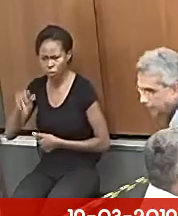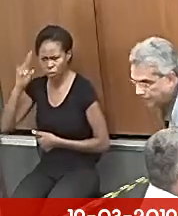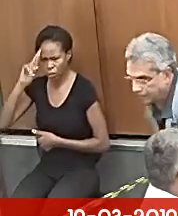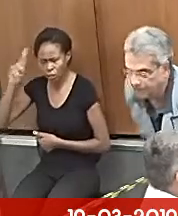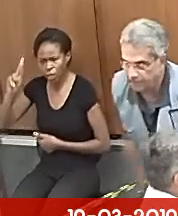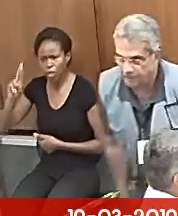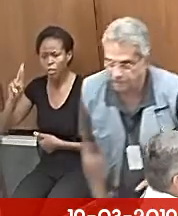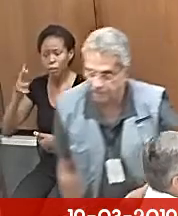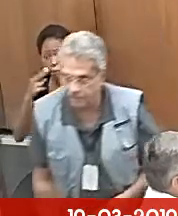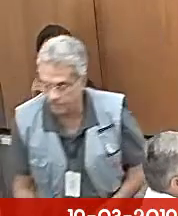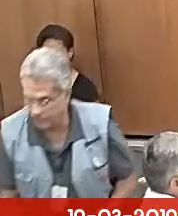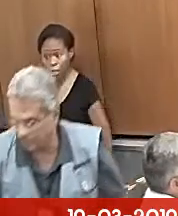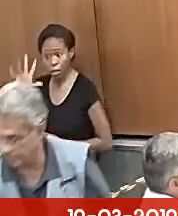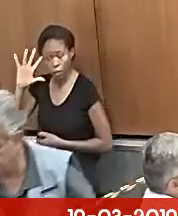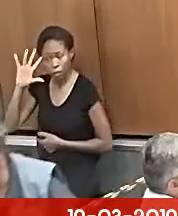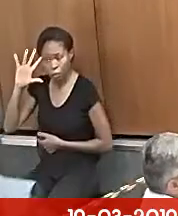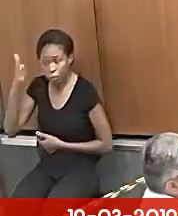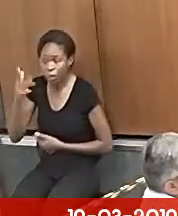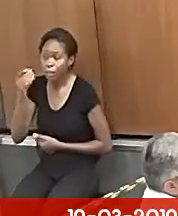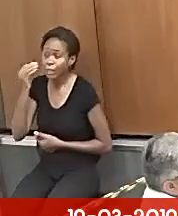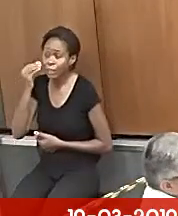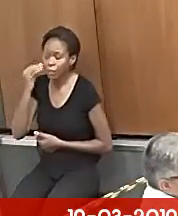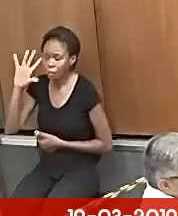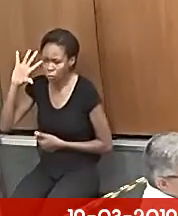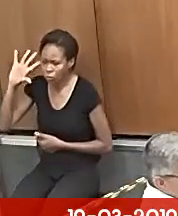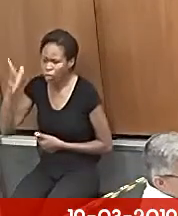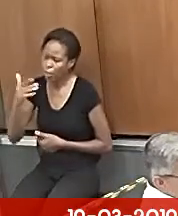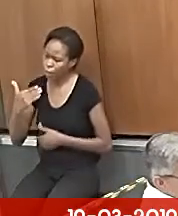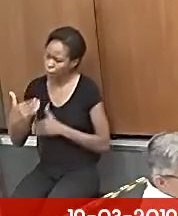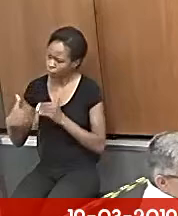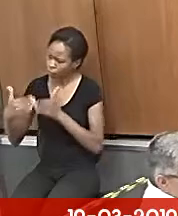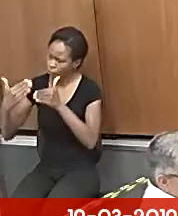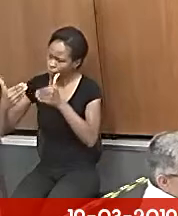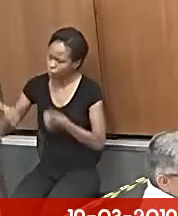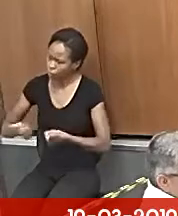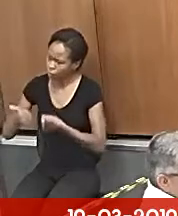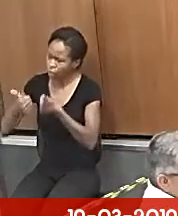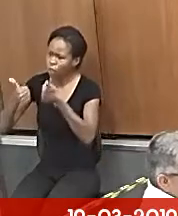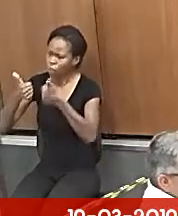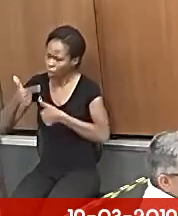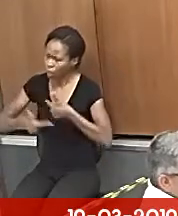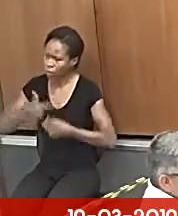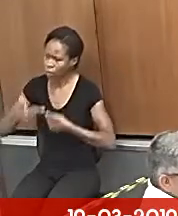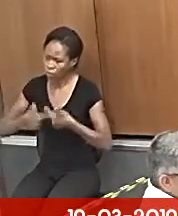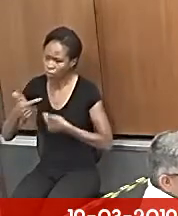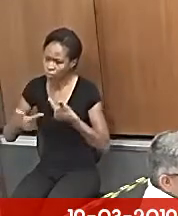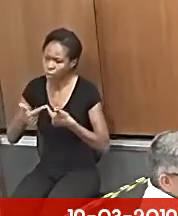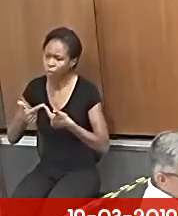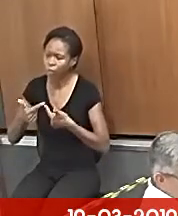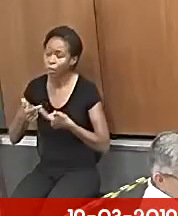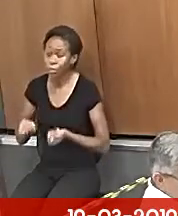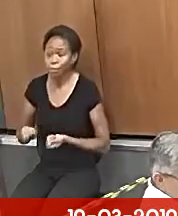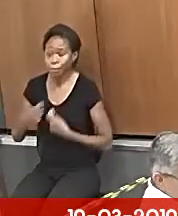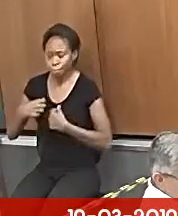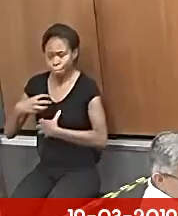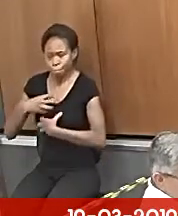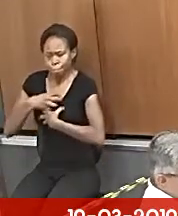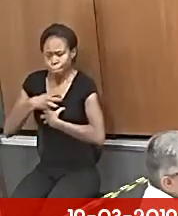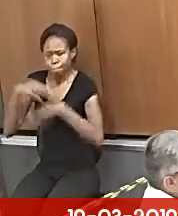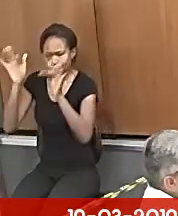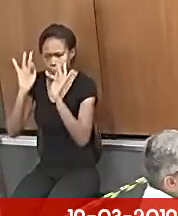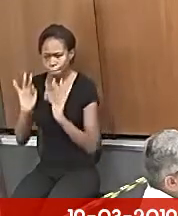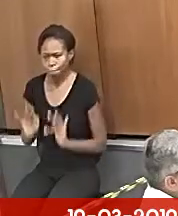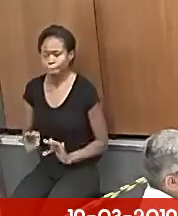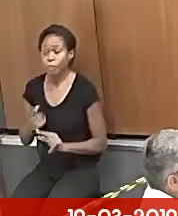e querendo aprimorar e levar adiante essa iniciativa isso nos faz sentir felizes porque o